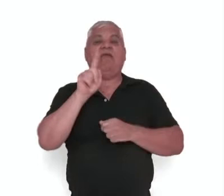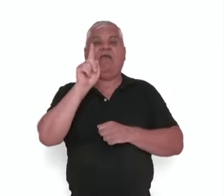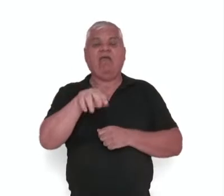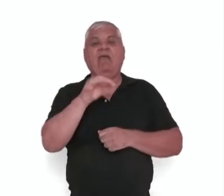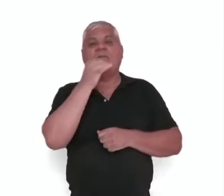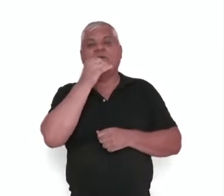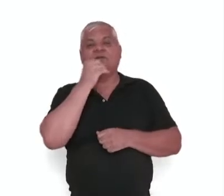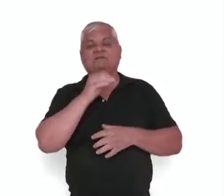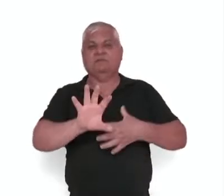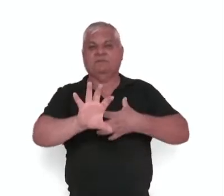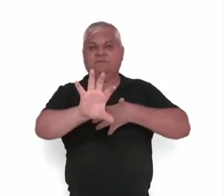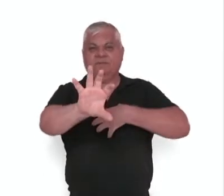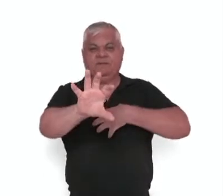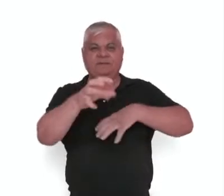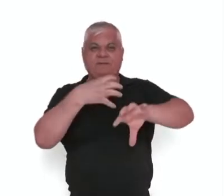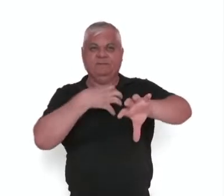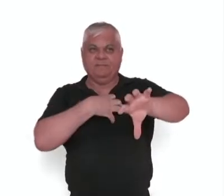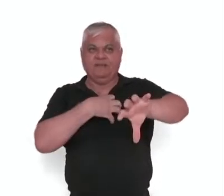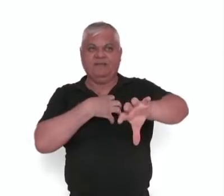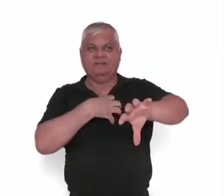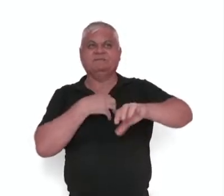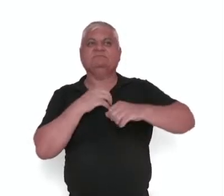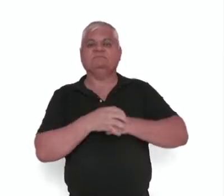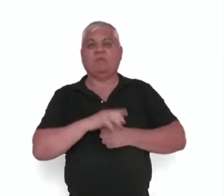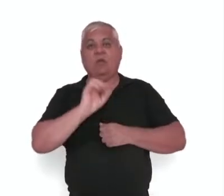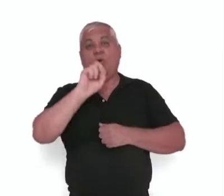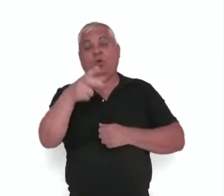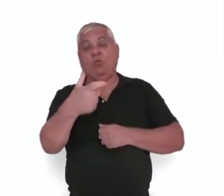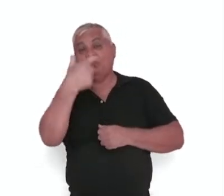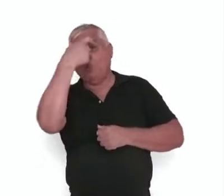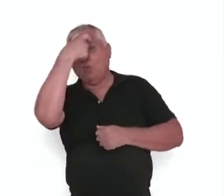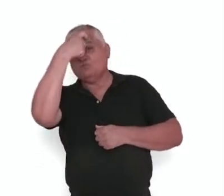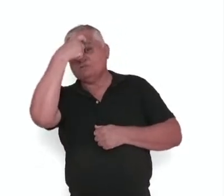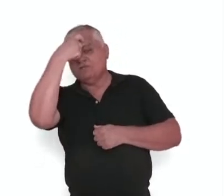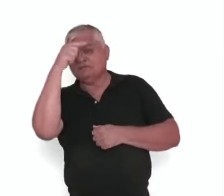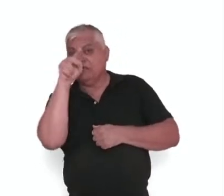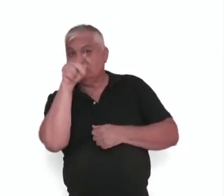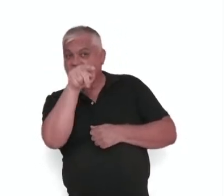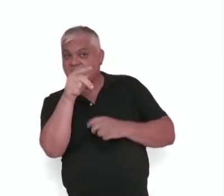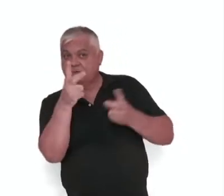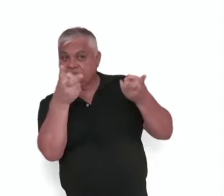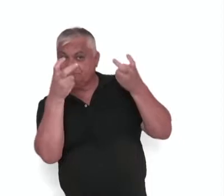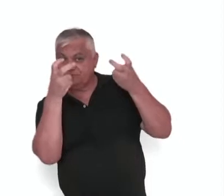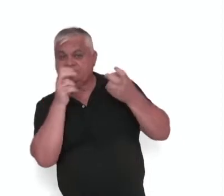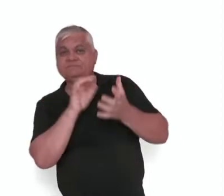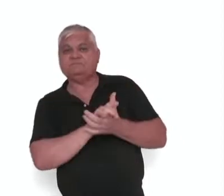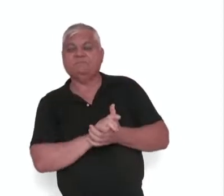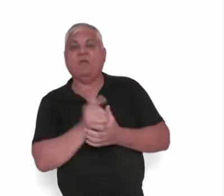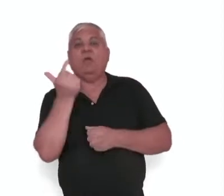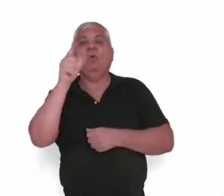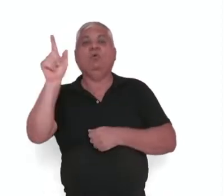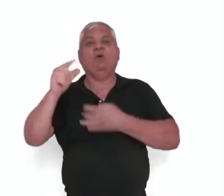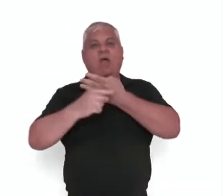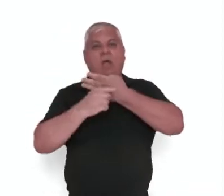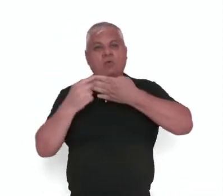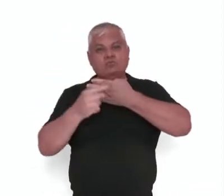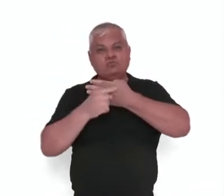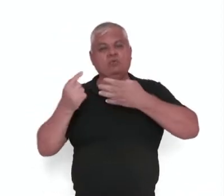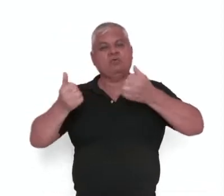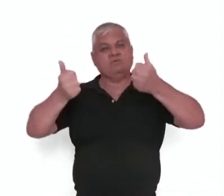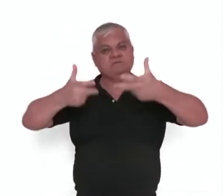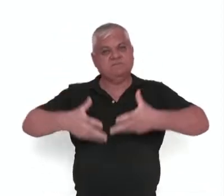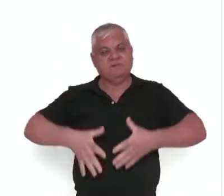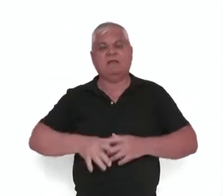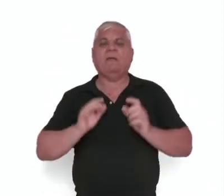habilidade de identificar o que está na consciência de outra pessoa. Outros autores explicam que empatia pode